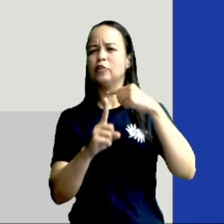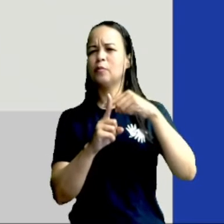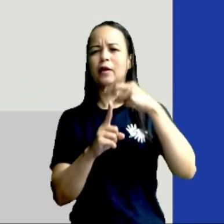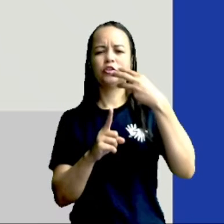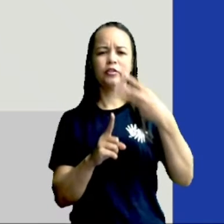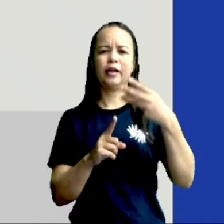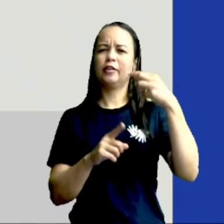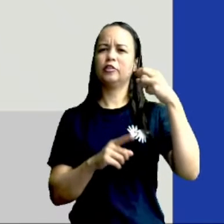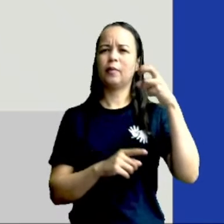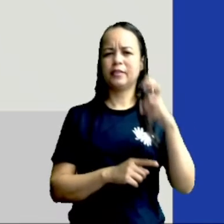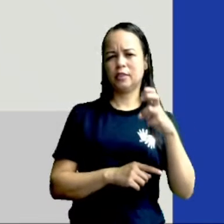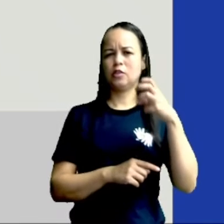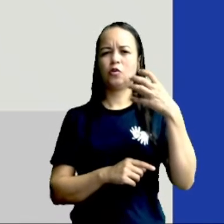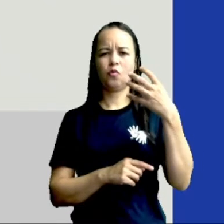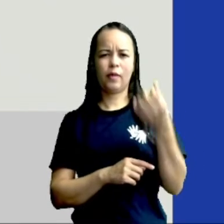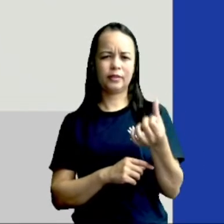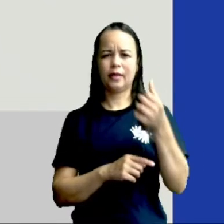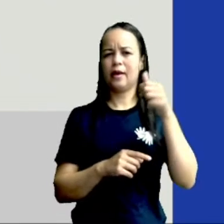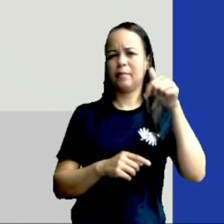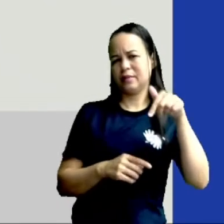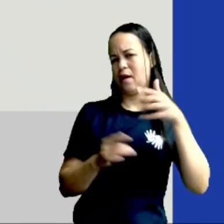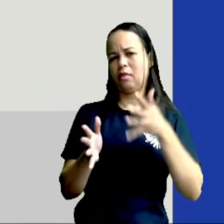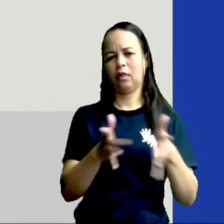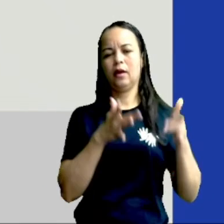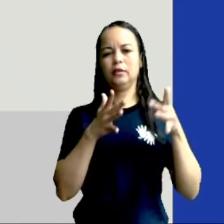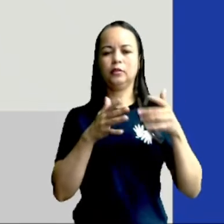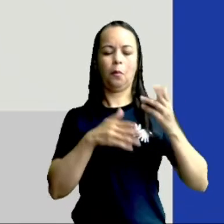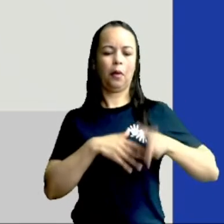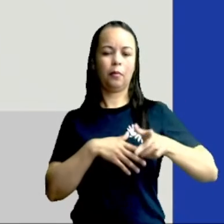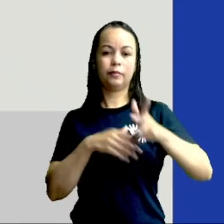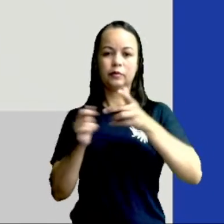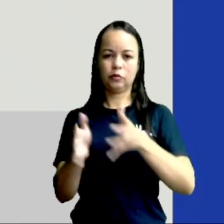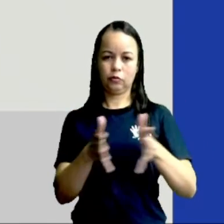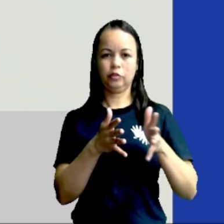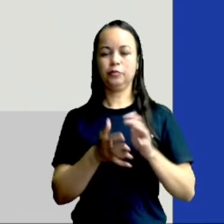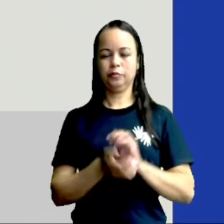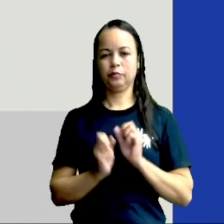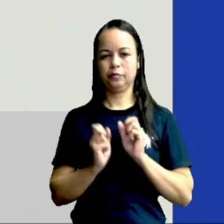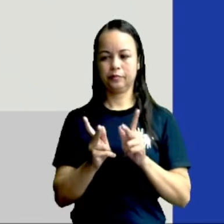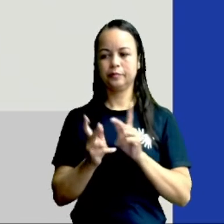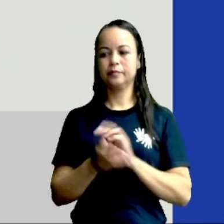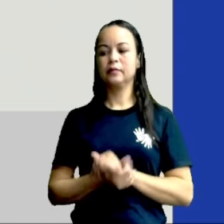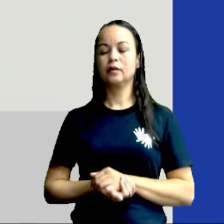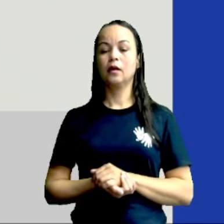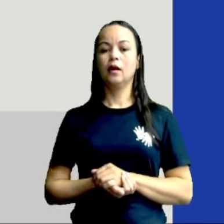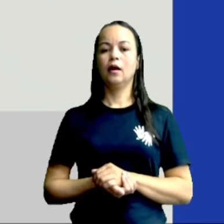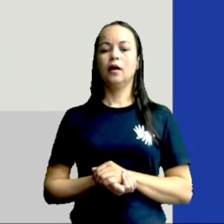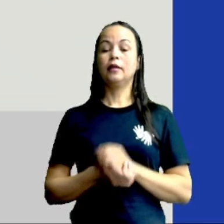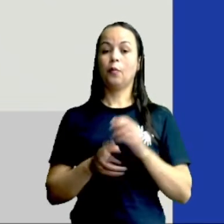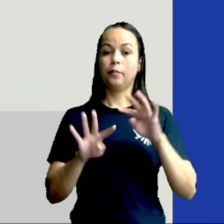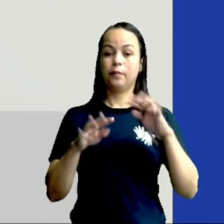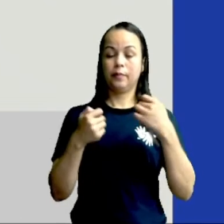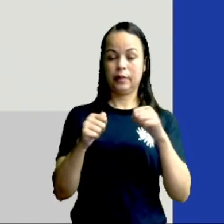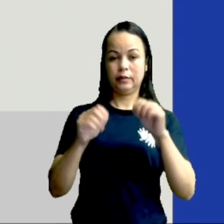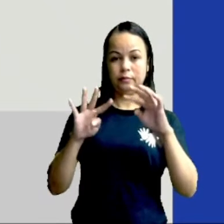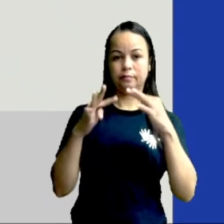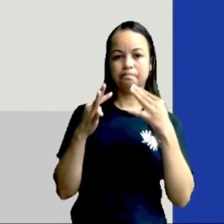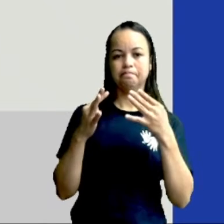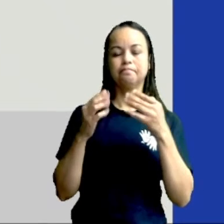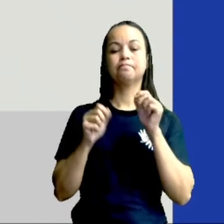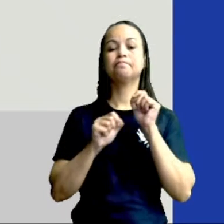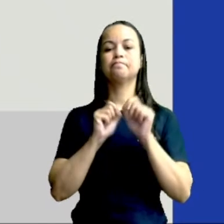mais 7, e aí sucessivamente para fazer esse cálculo contínuo, ok? Então, a gente precisa prestar atenção